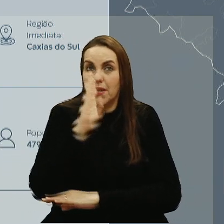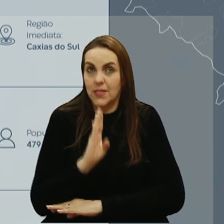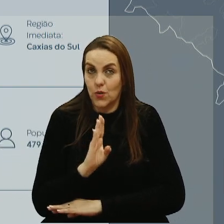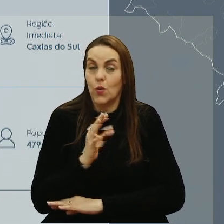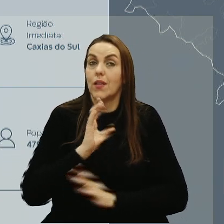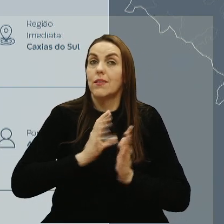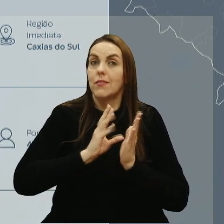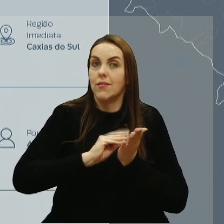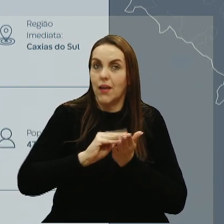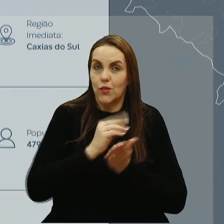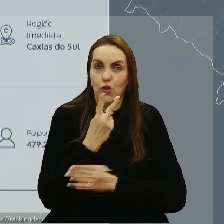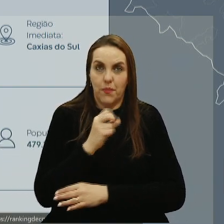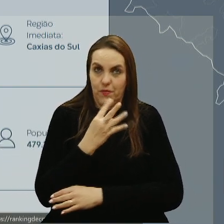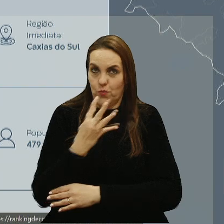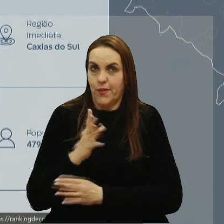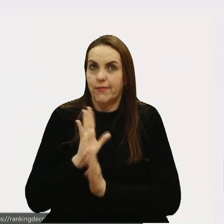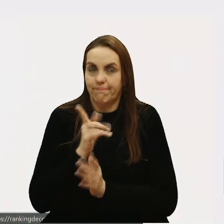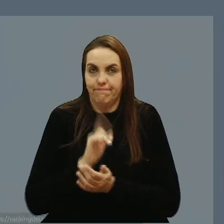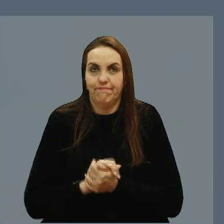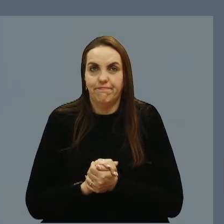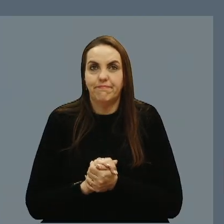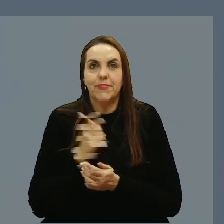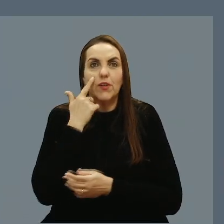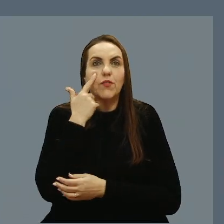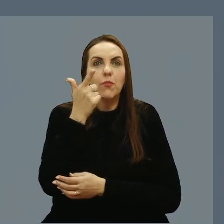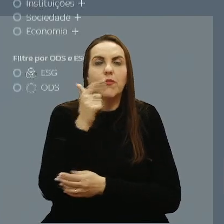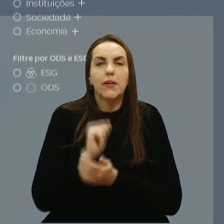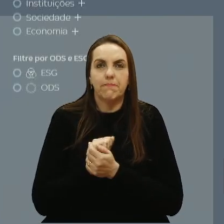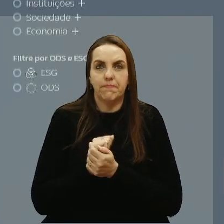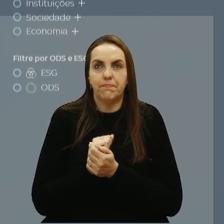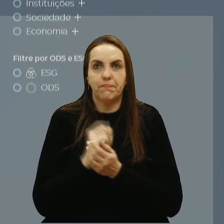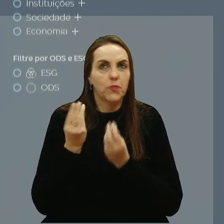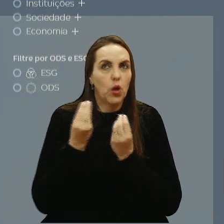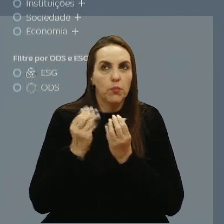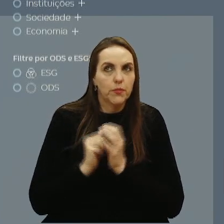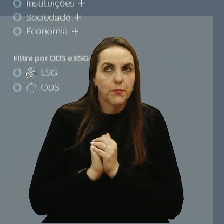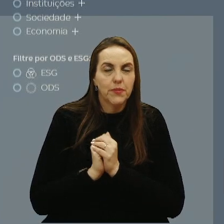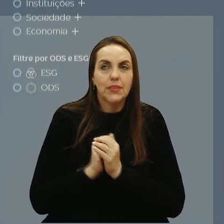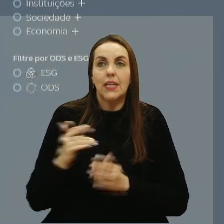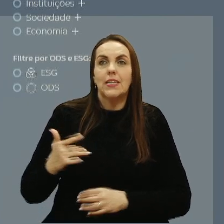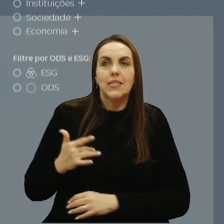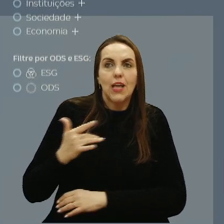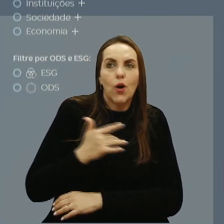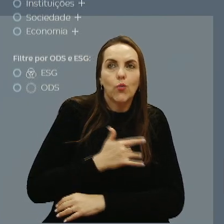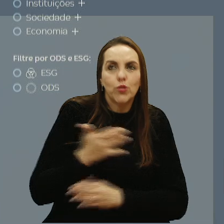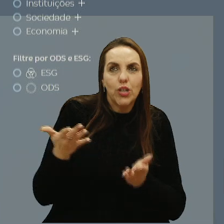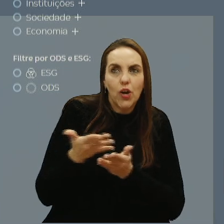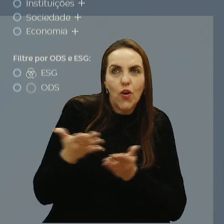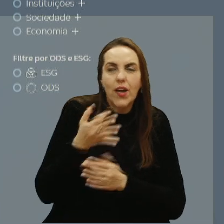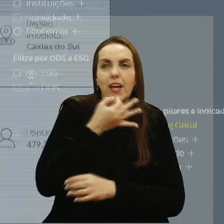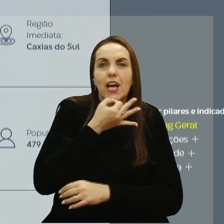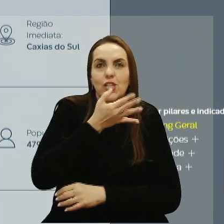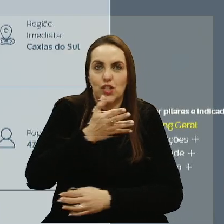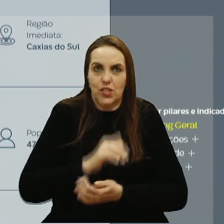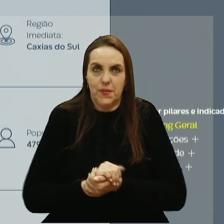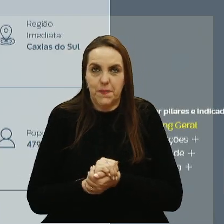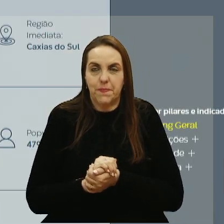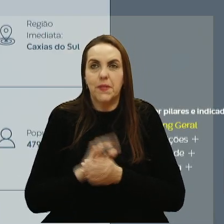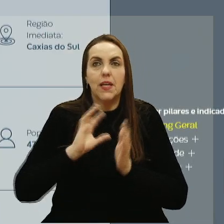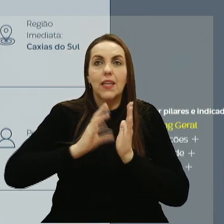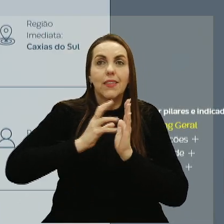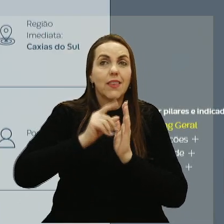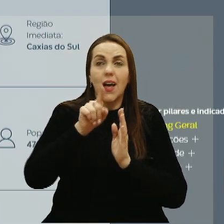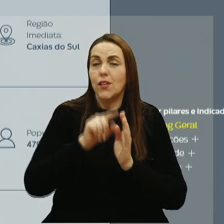são dados de 2024. Vamos ver ali na posição da saúde agora, Caxias do Sul. Isso são dados em